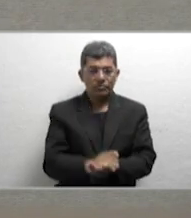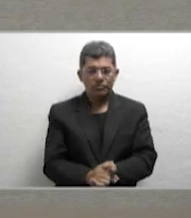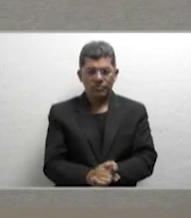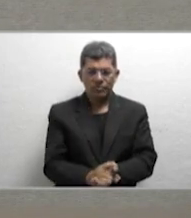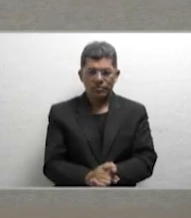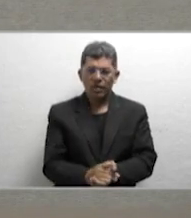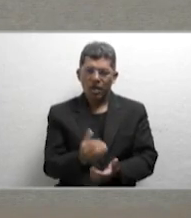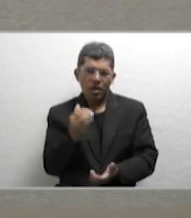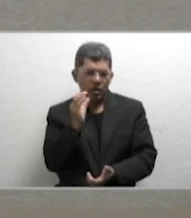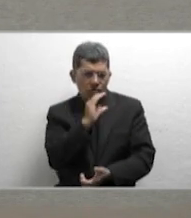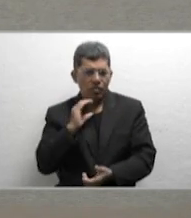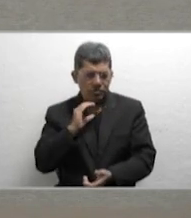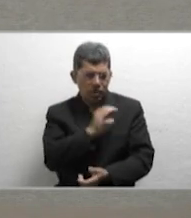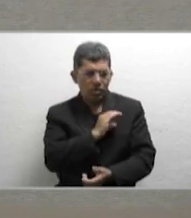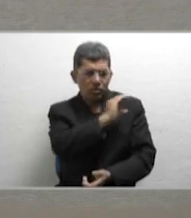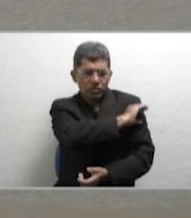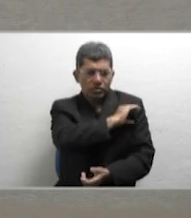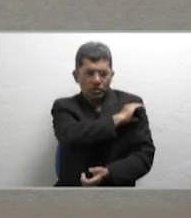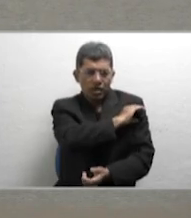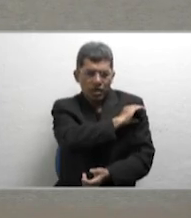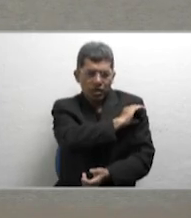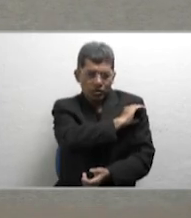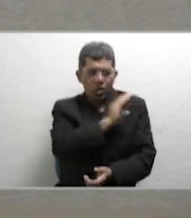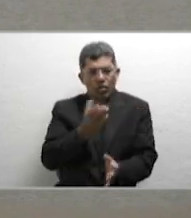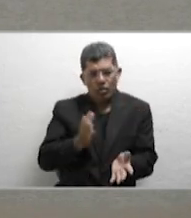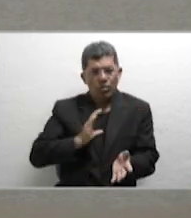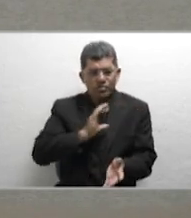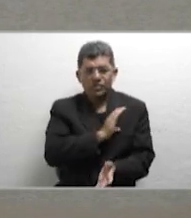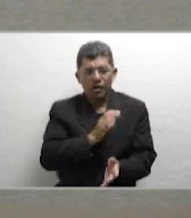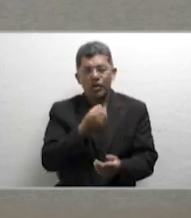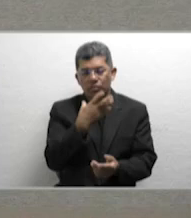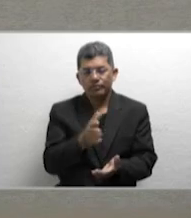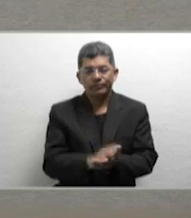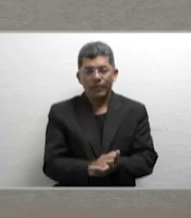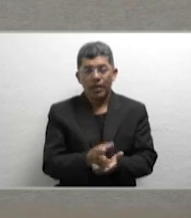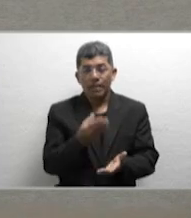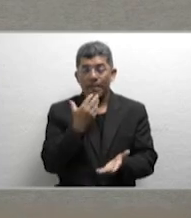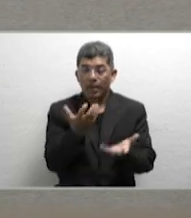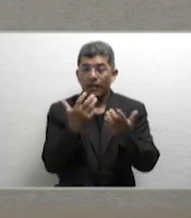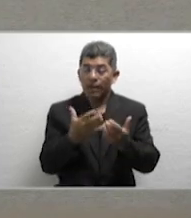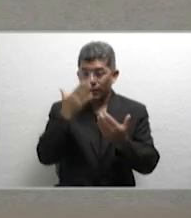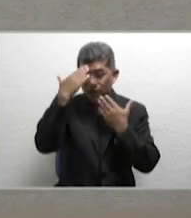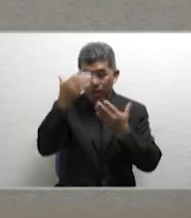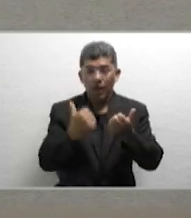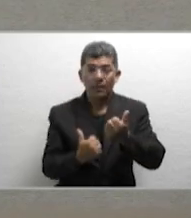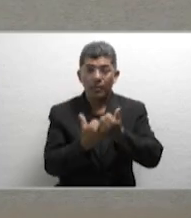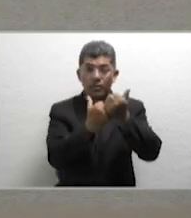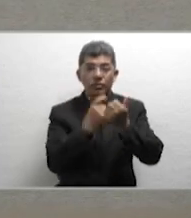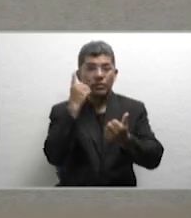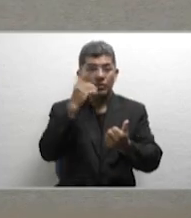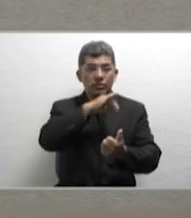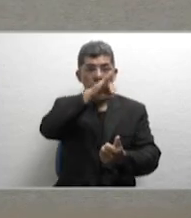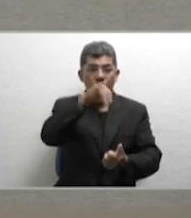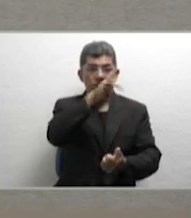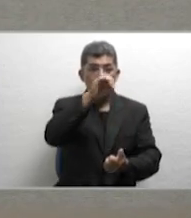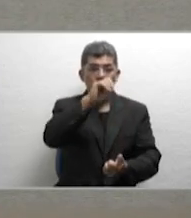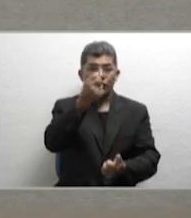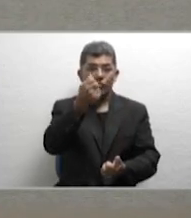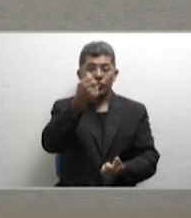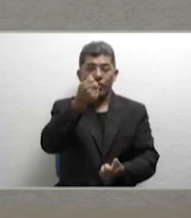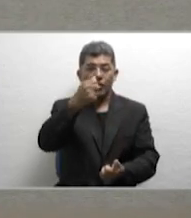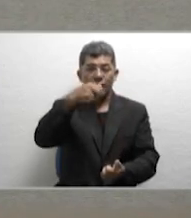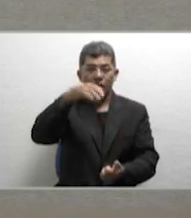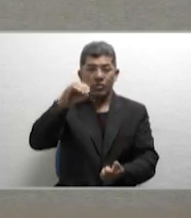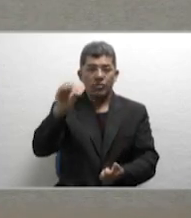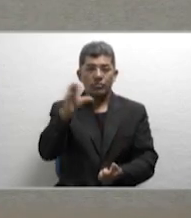ou coordenadoria, João? É comissão agora, né? Nossa comissão, quero agradecer o apoio do João Luiz, do deputado adjunto